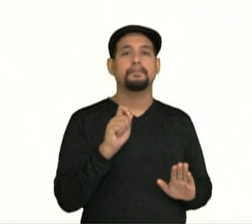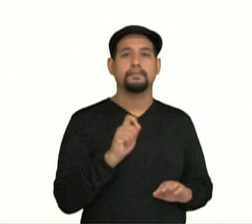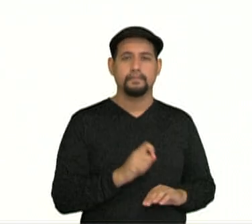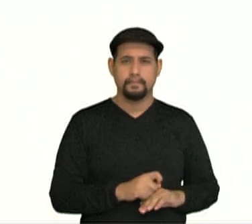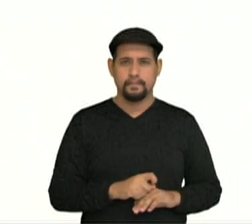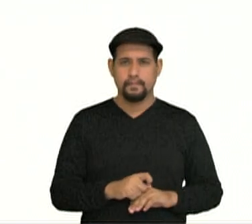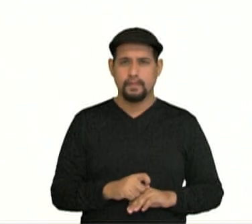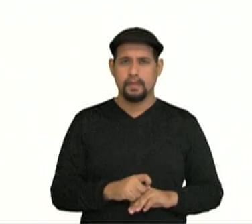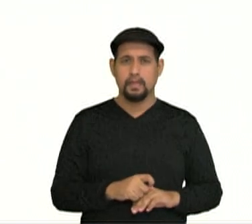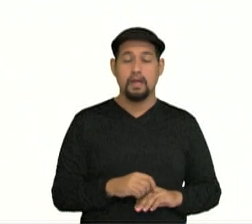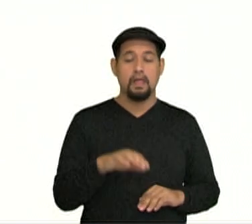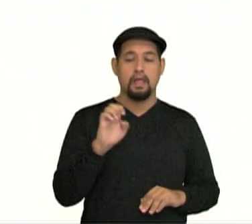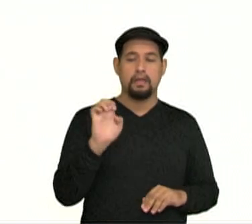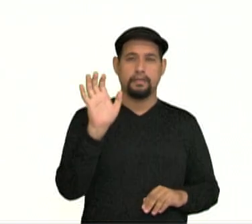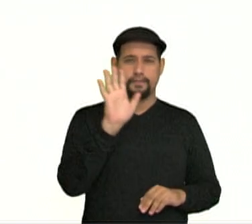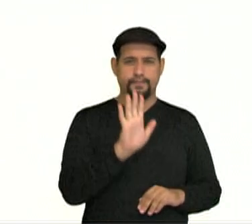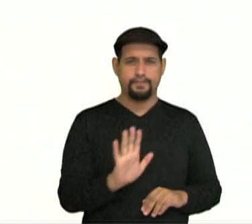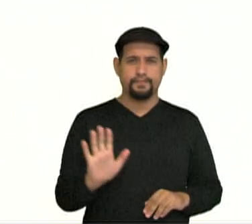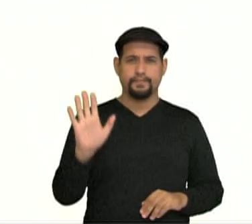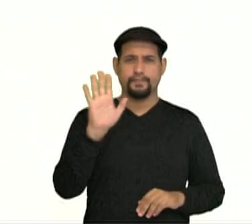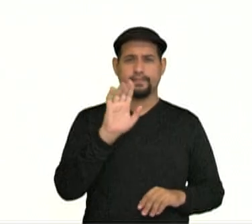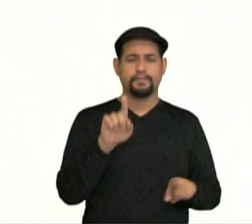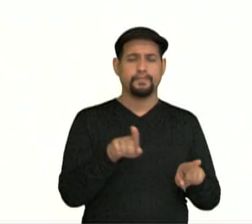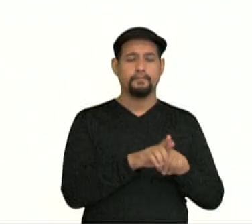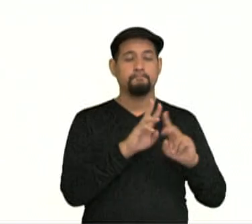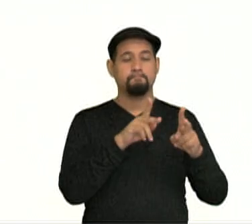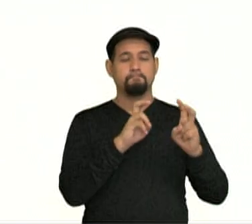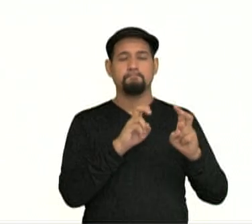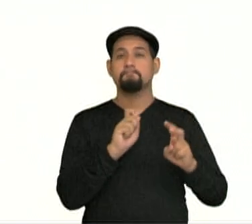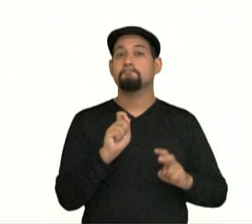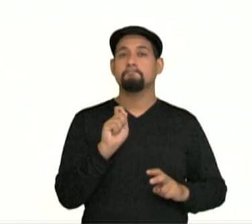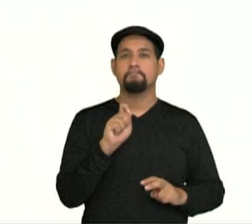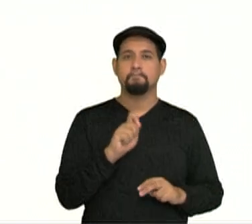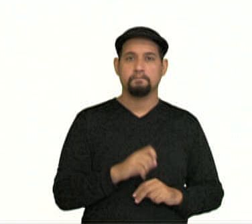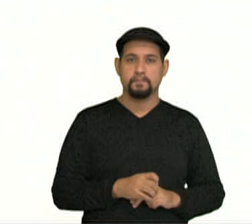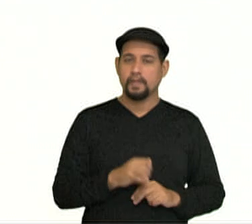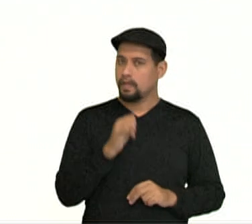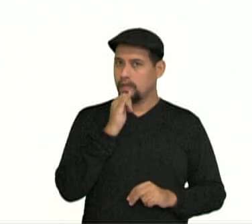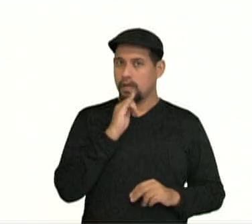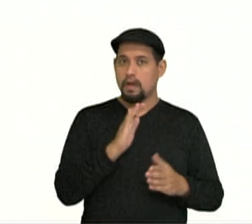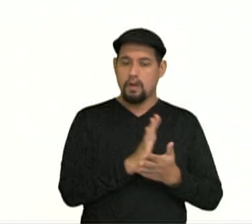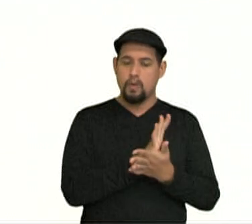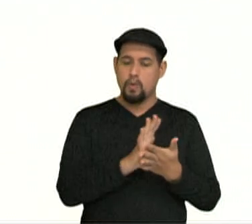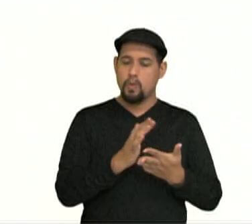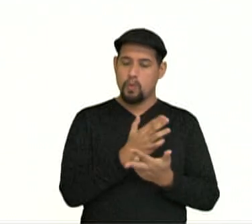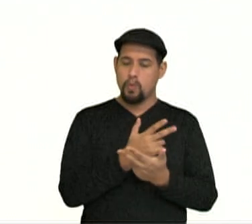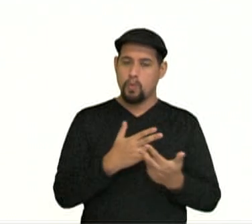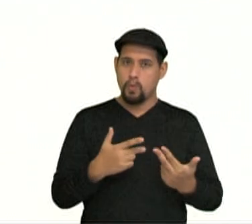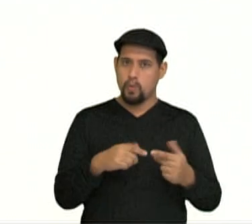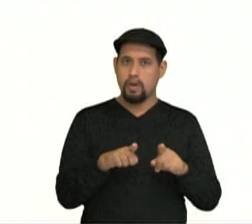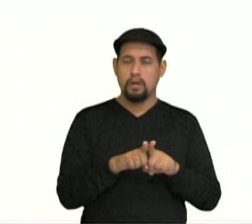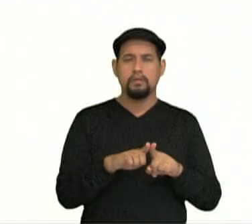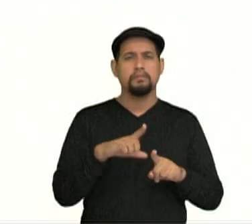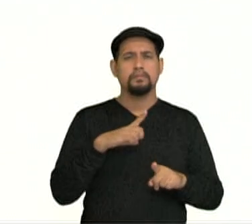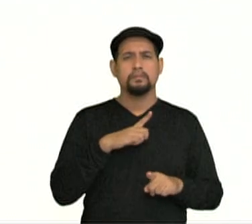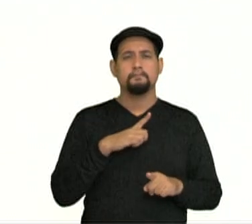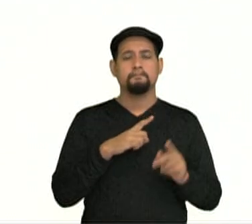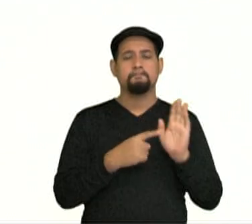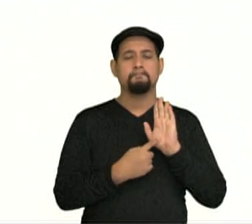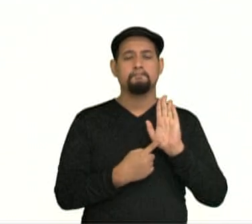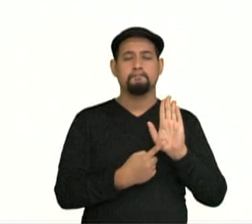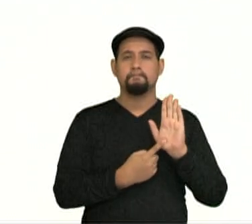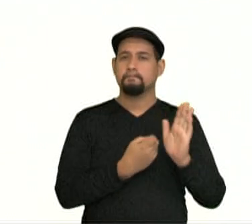as planícies europeias, onde a gente vai poder identificar aqui, ó, algumas outras formas de relevo com destaque para o